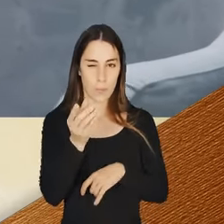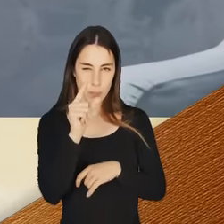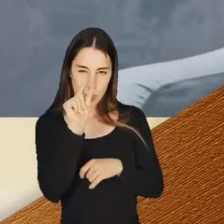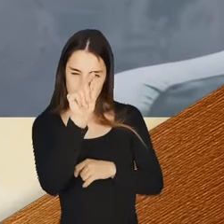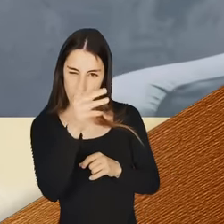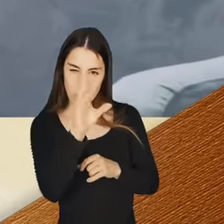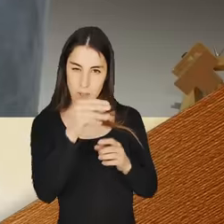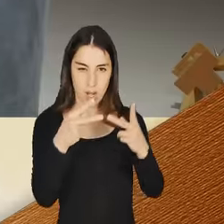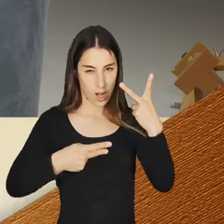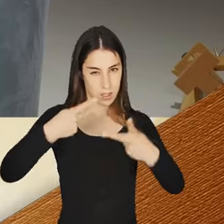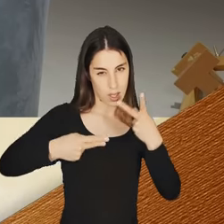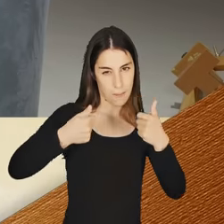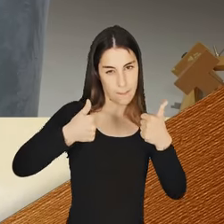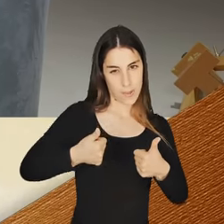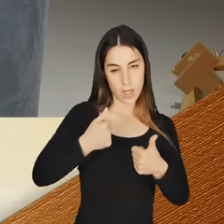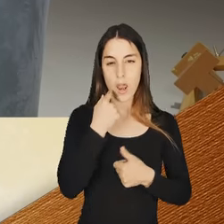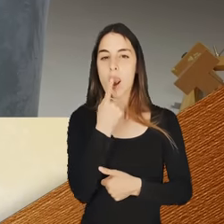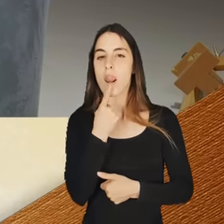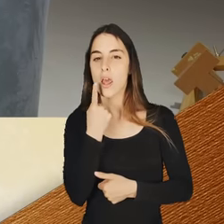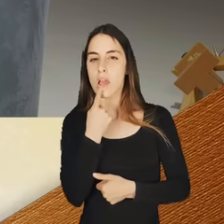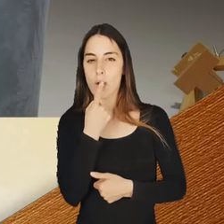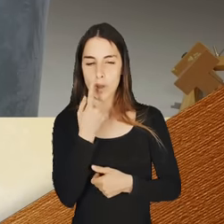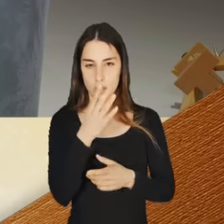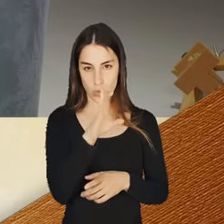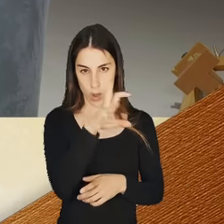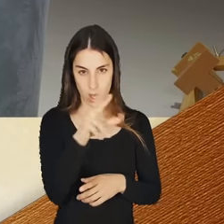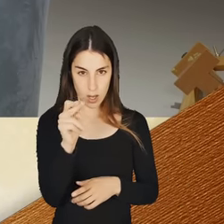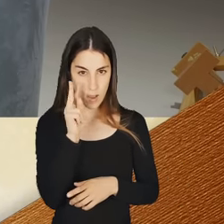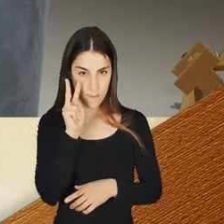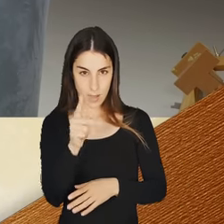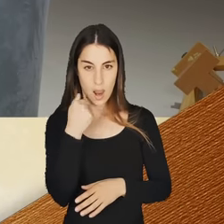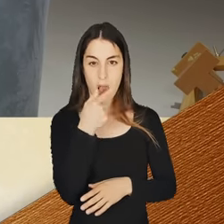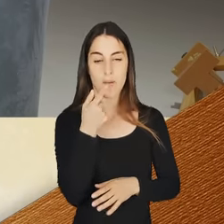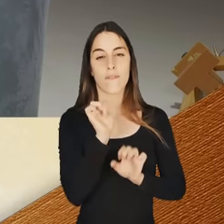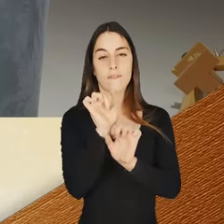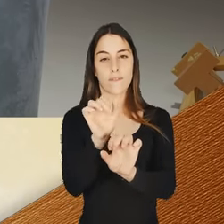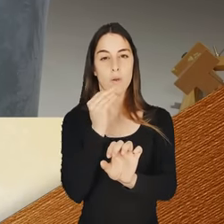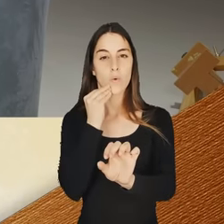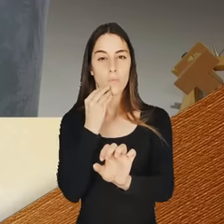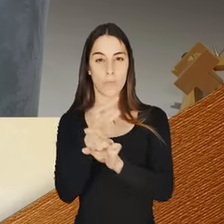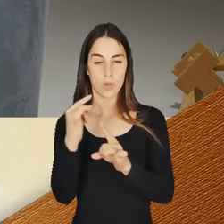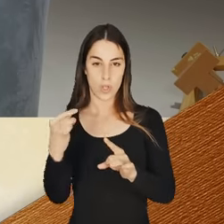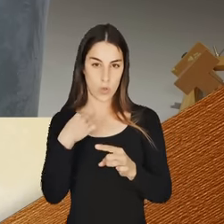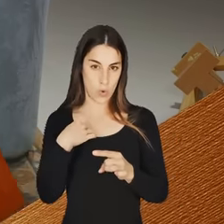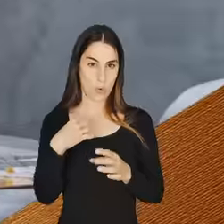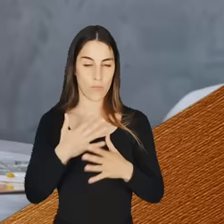analisar bem os lábios da Joana, perder um bocadinho de tempo a olhar para os lábios da Joana, porque eu estou com vontade de fazer um bom trabalho